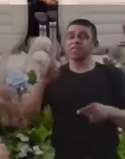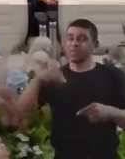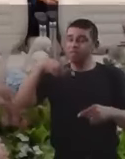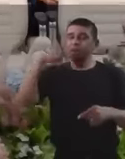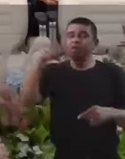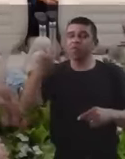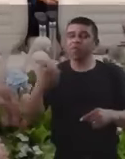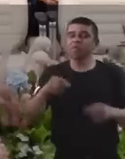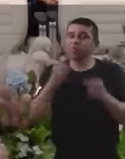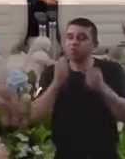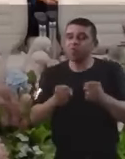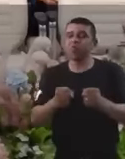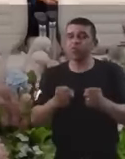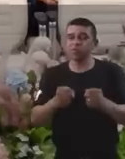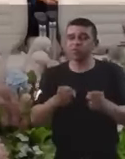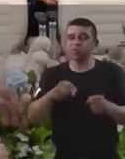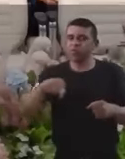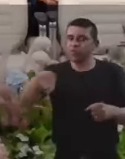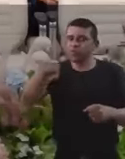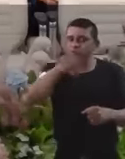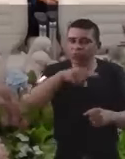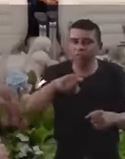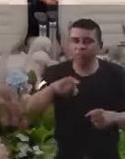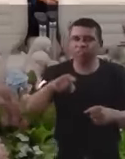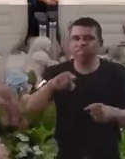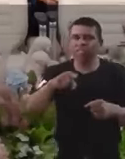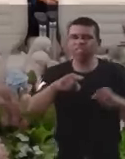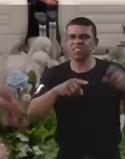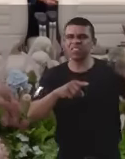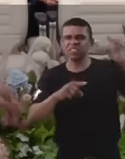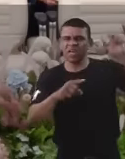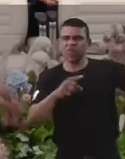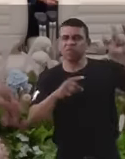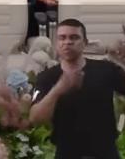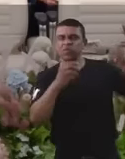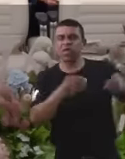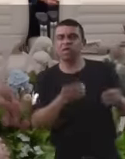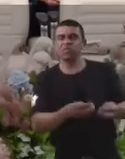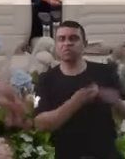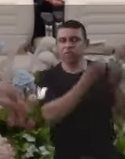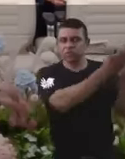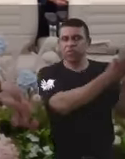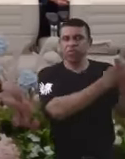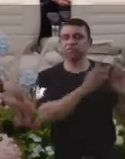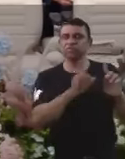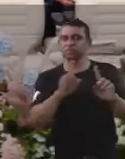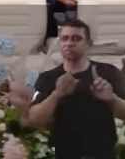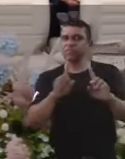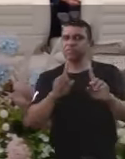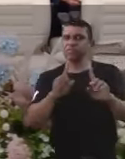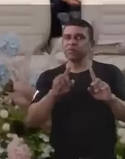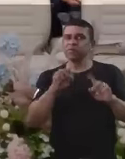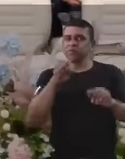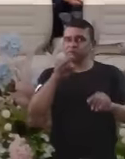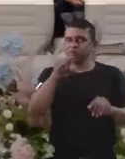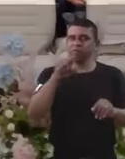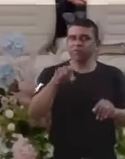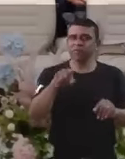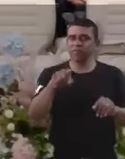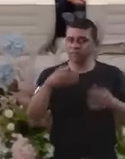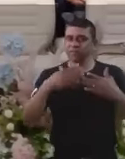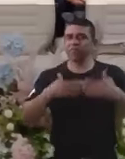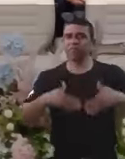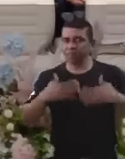no Novo, eu estou no amor, é Jesus que está falando. E outra coisa, não vem adocicar